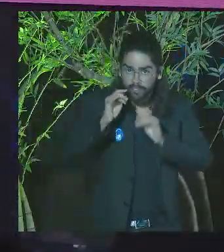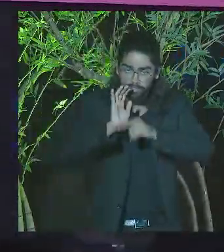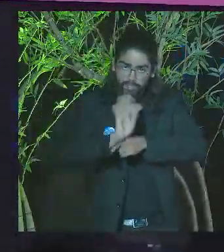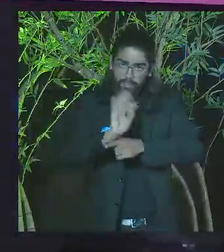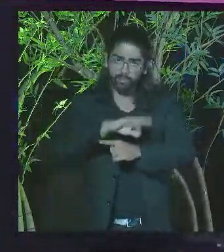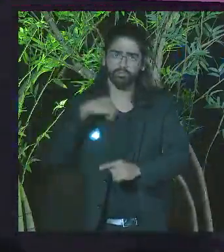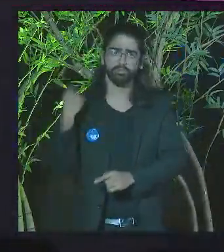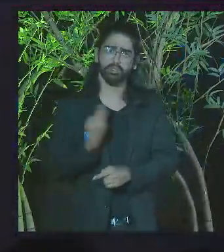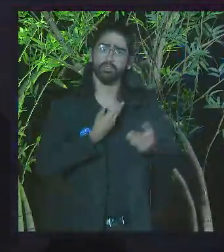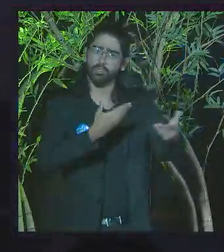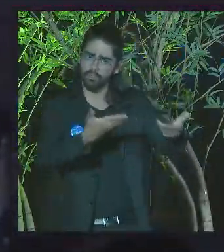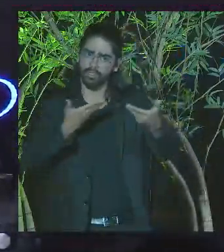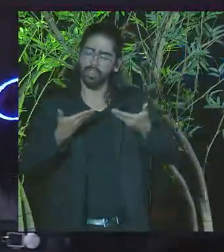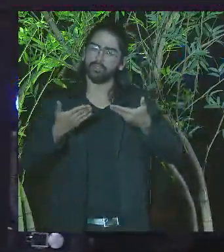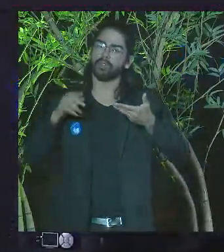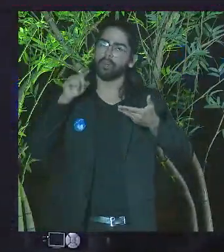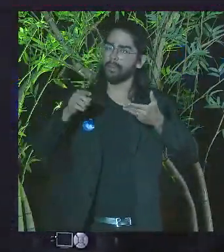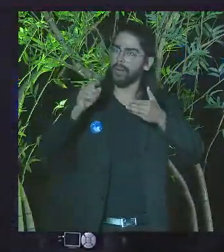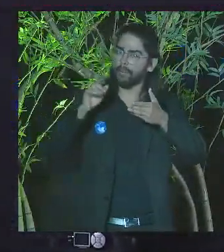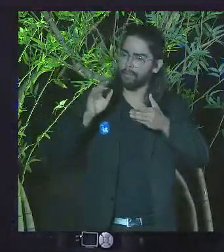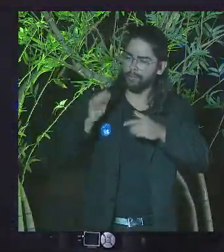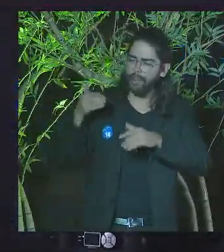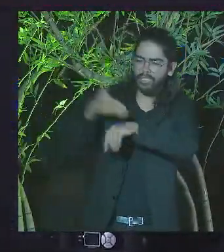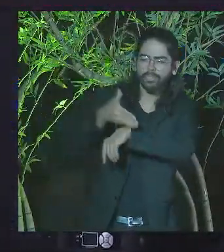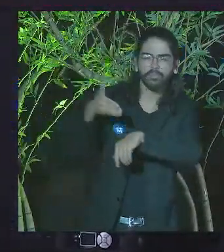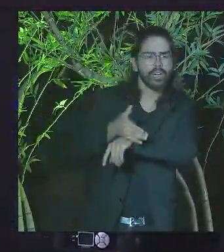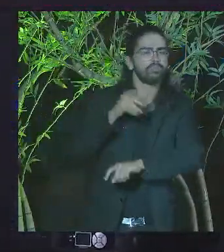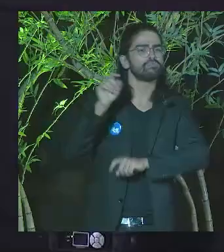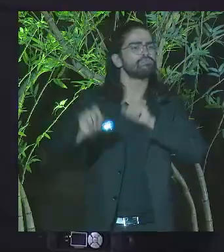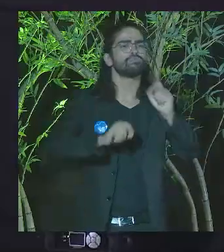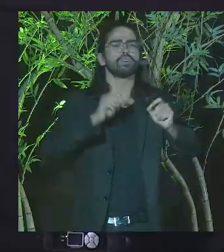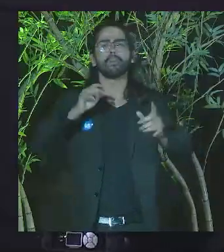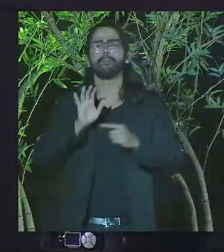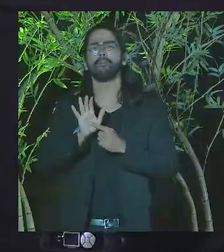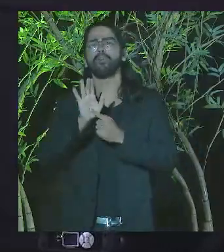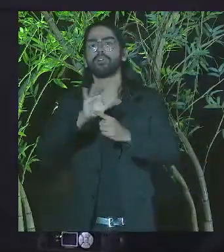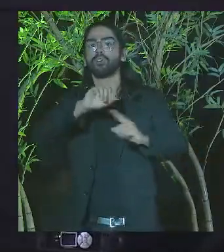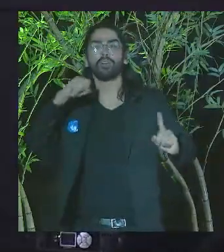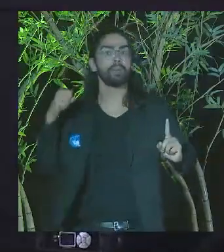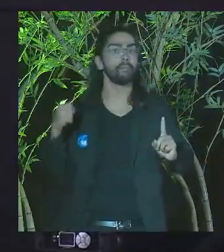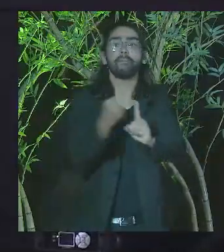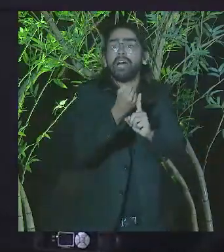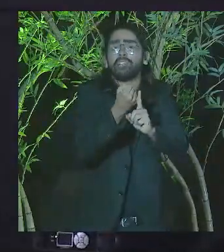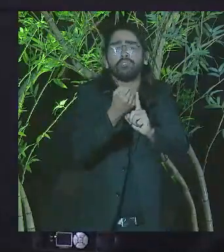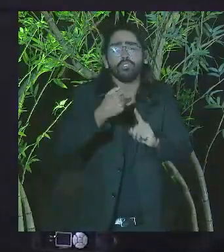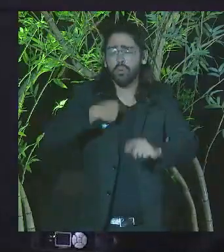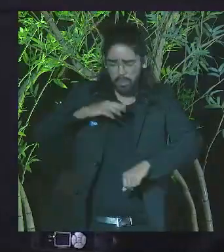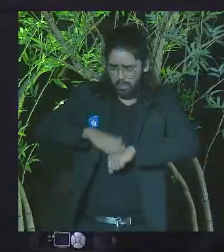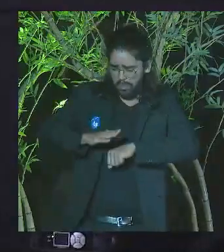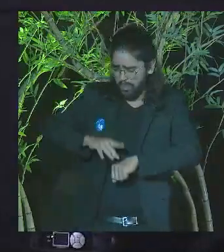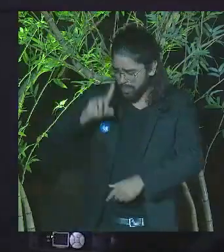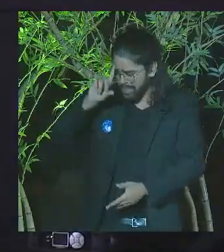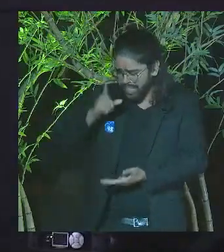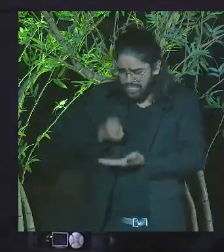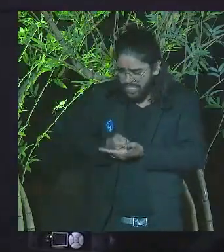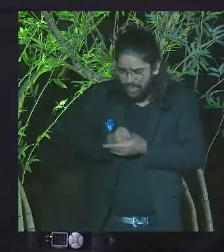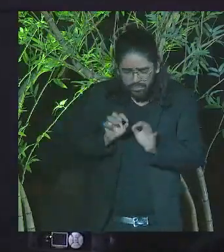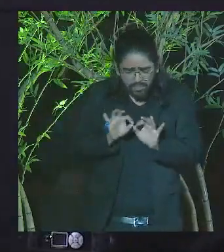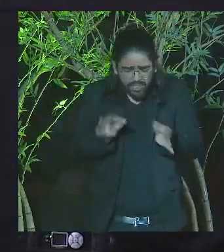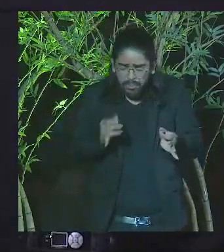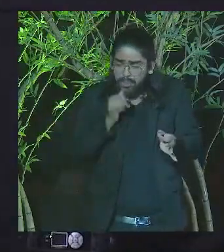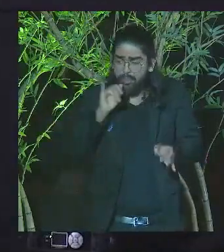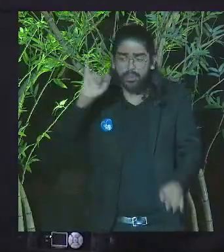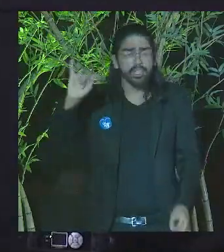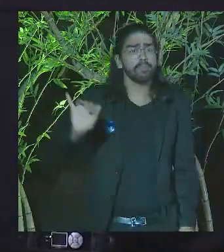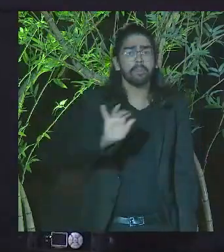fazer parte, mostra um pouquinho do impacto, às vezes, de uma microdecisão que a gente toma, que é a escolha de uma